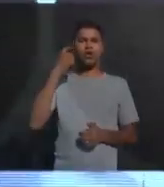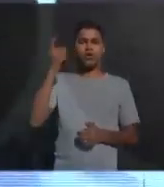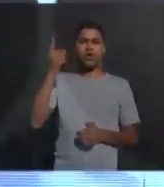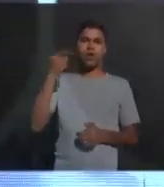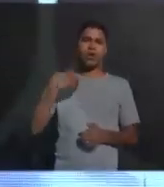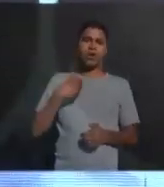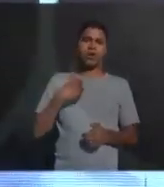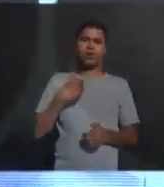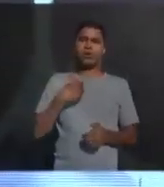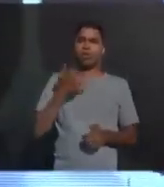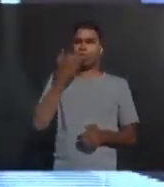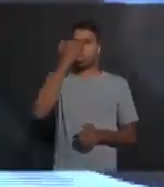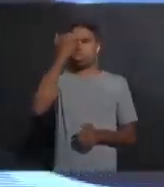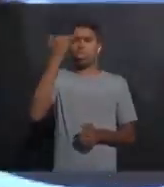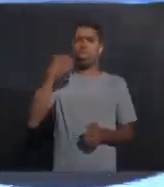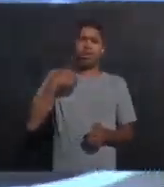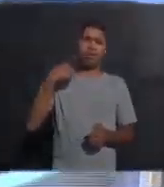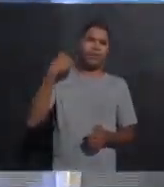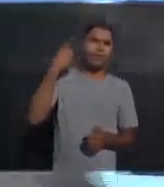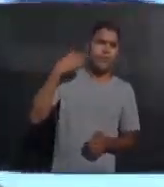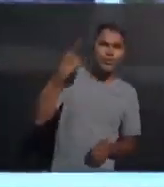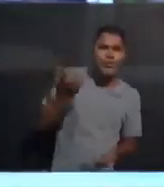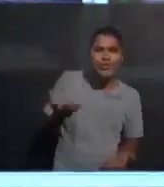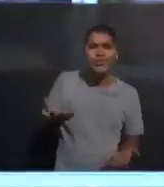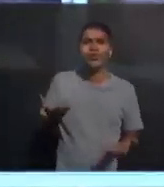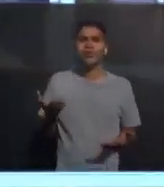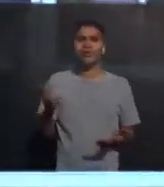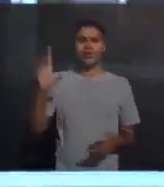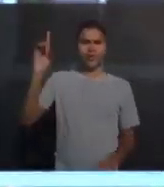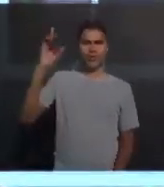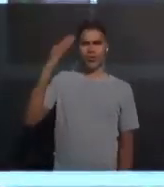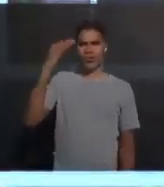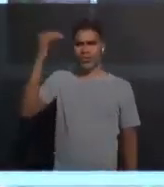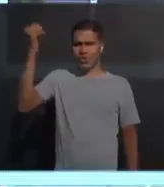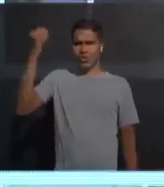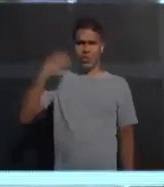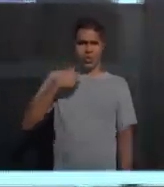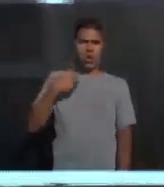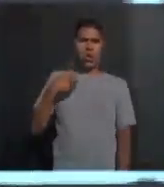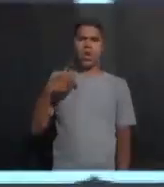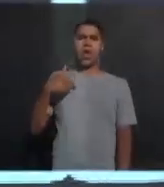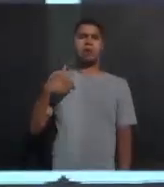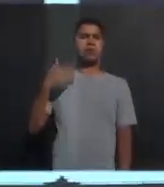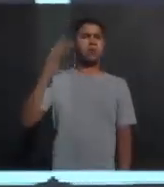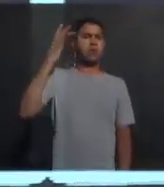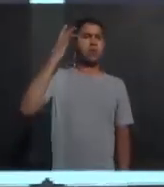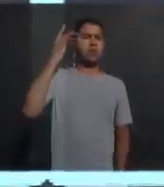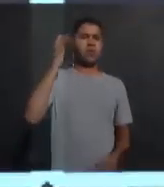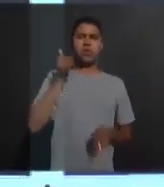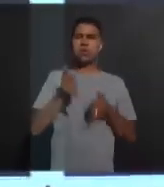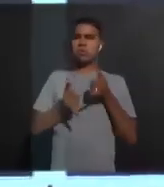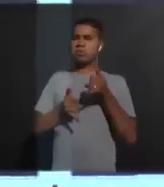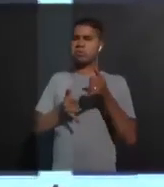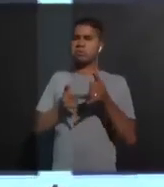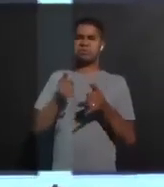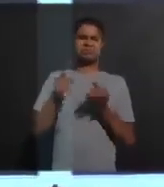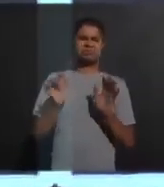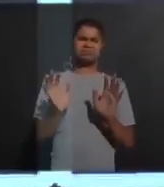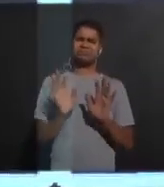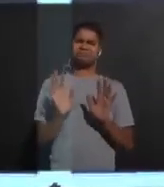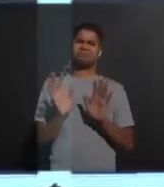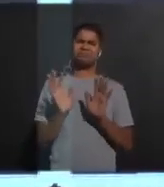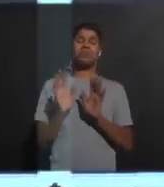muito doidinha olha deus não me chamou para ser uma mulher chique e nem fino a gente eu não sou